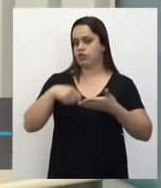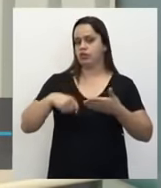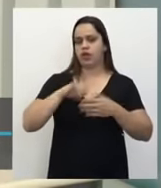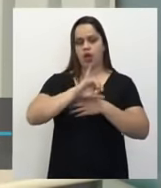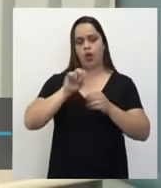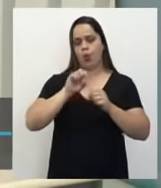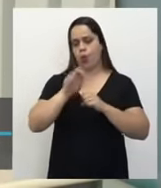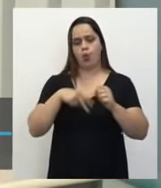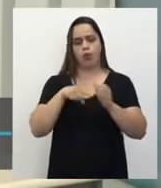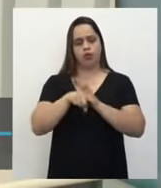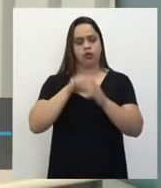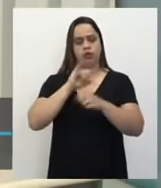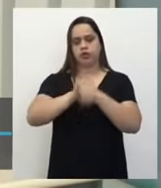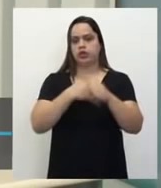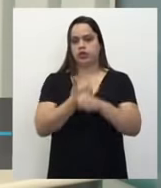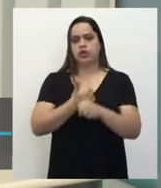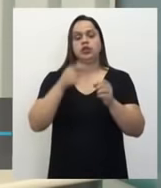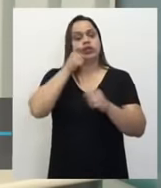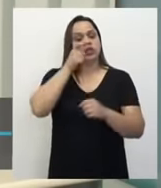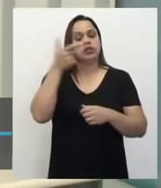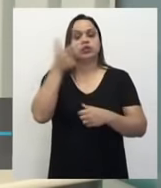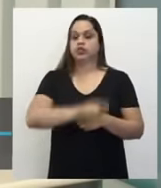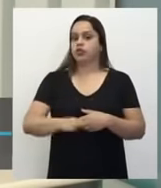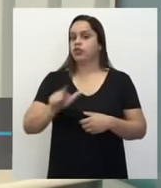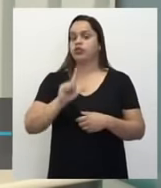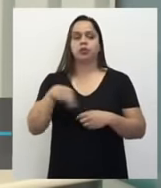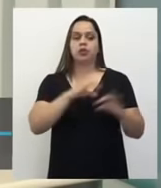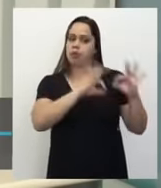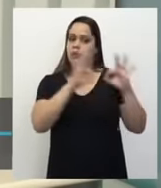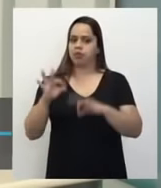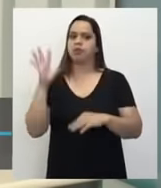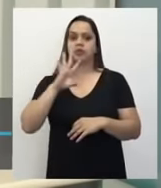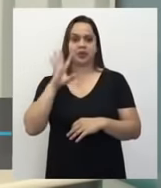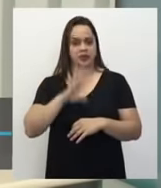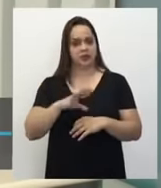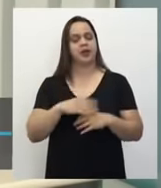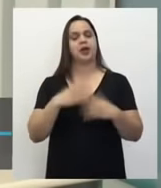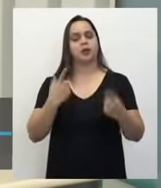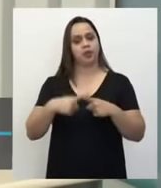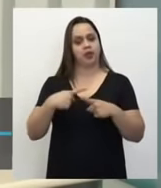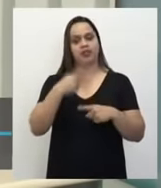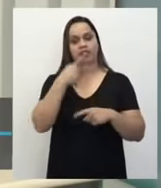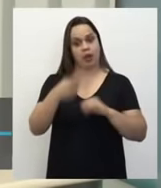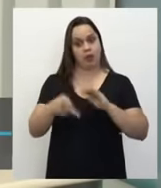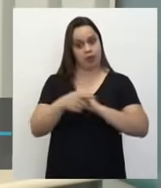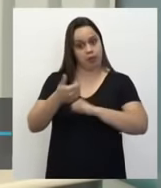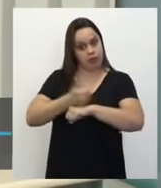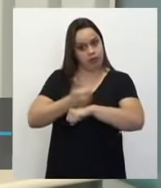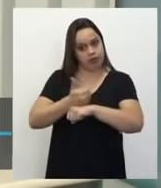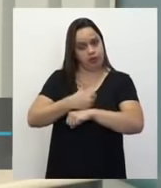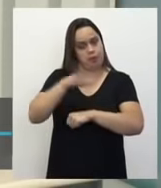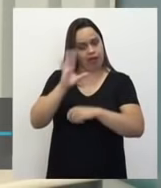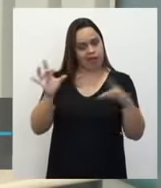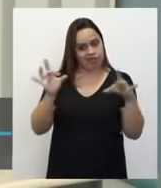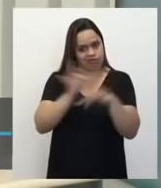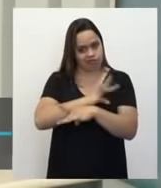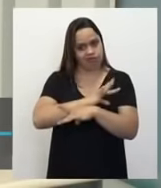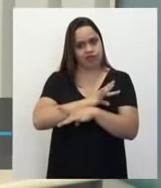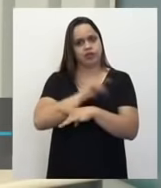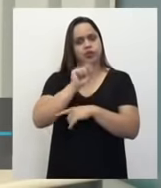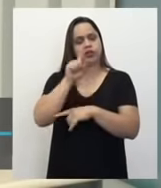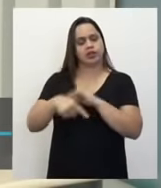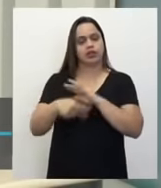pegar, assistir de novo e quiserem continuar. O vídeo é muito legal, ele vai falar sobre a profissão mais completa, tá? Vamos seguir